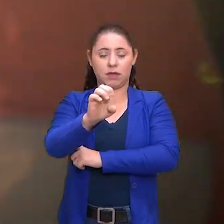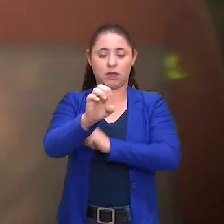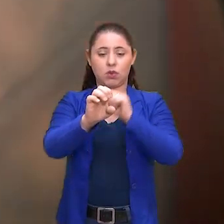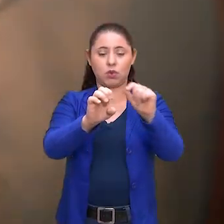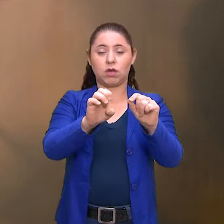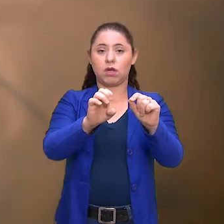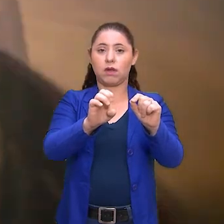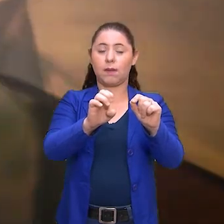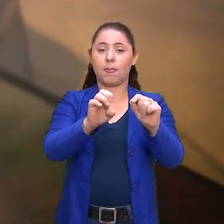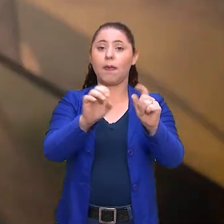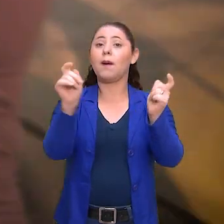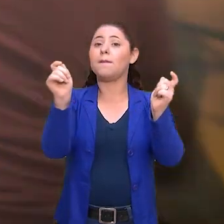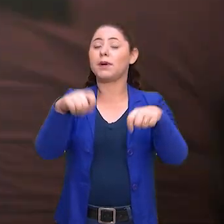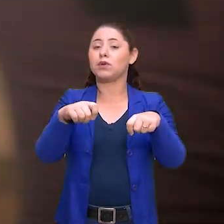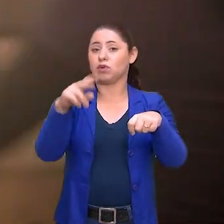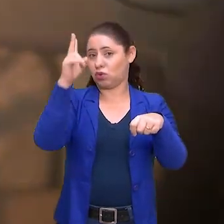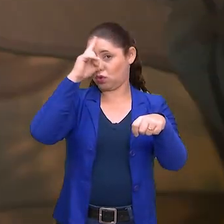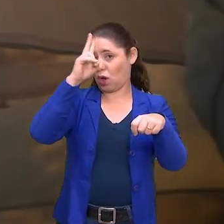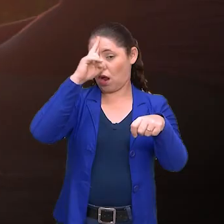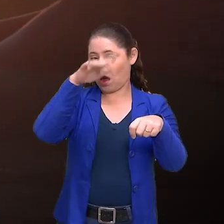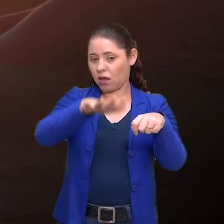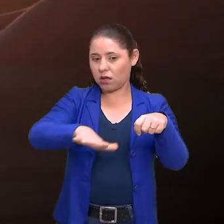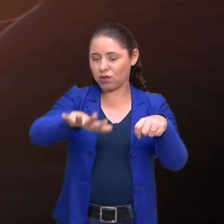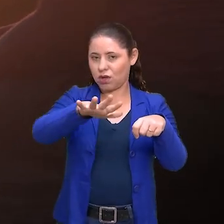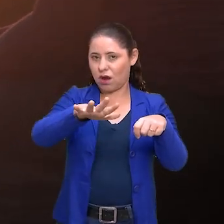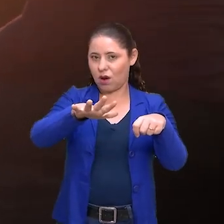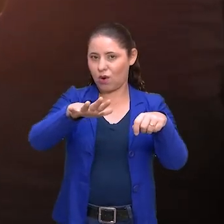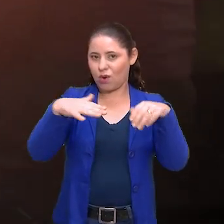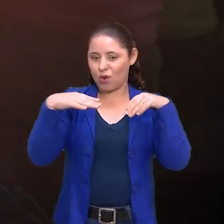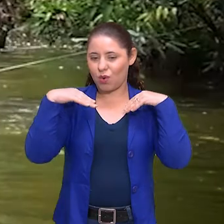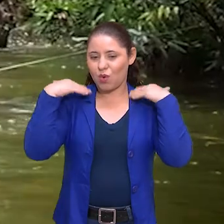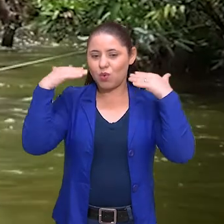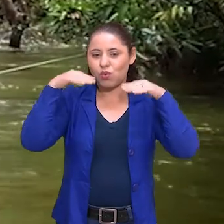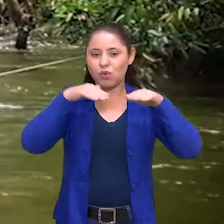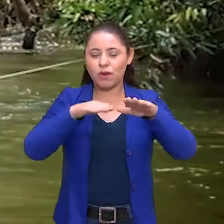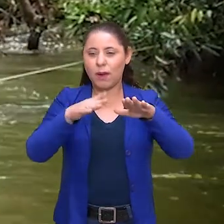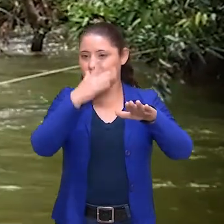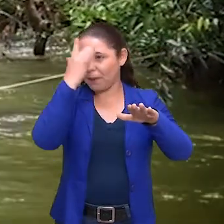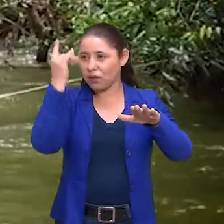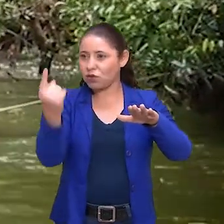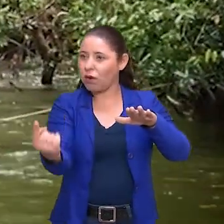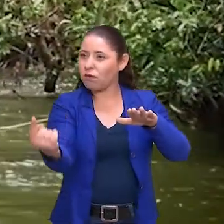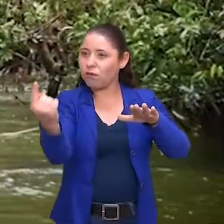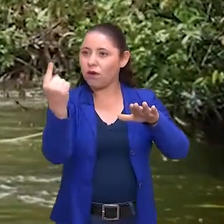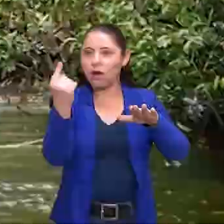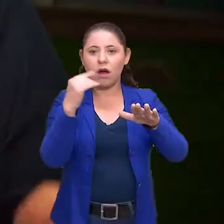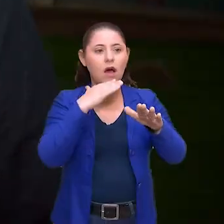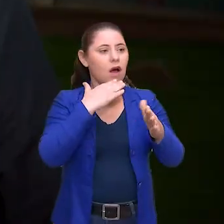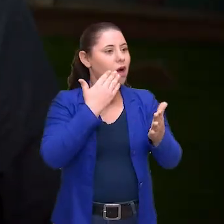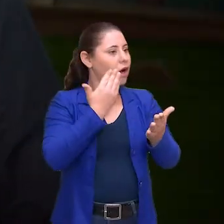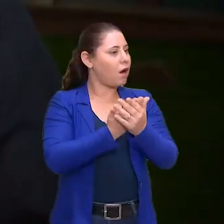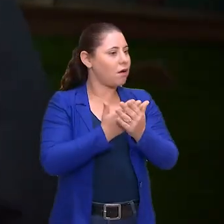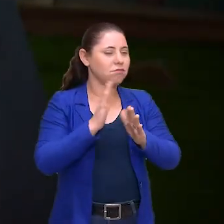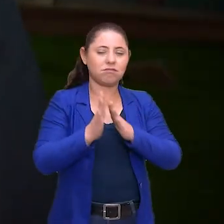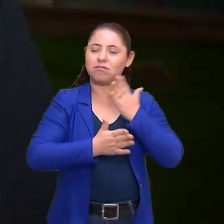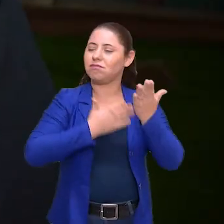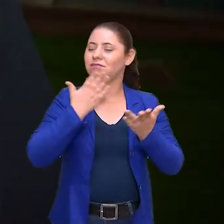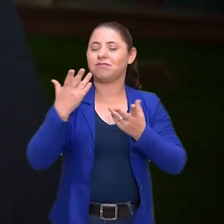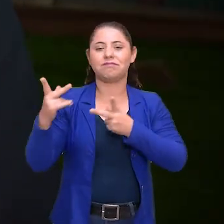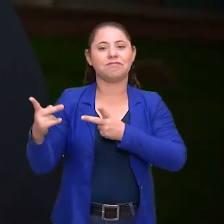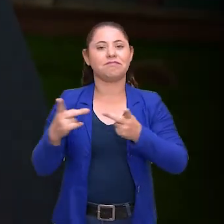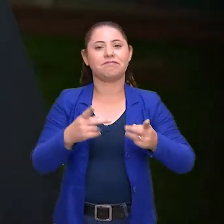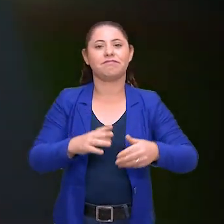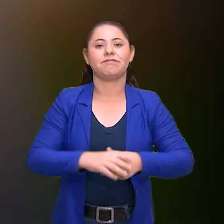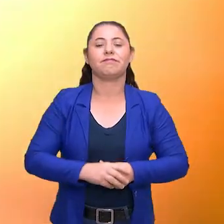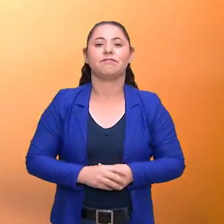o nosso potencial turístico e histórico da nossa região, com certeza o turista vai adorar, vai se encantar na